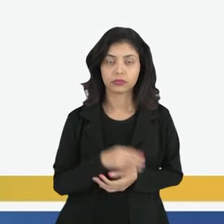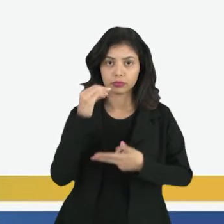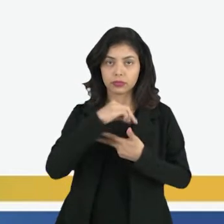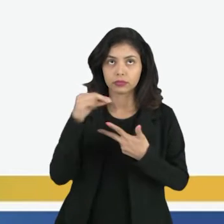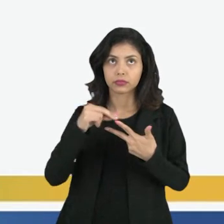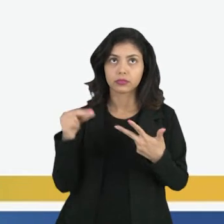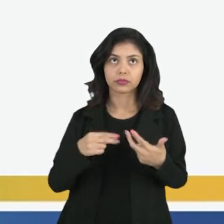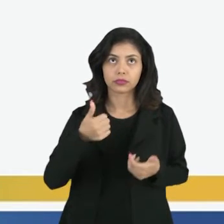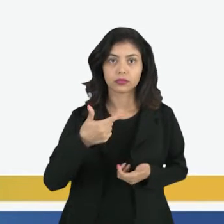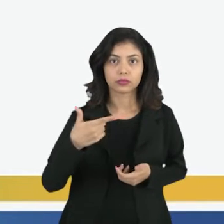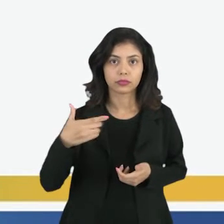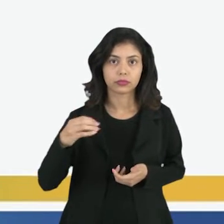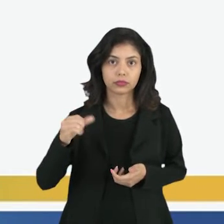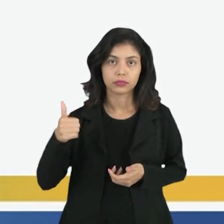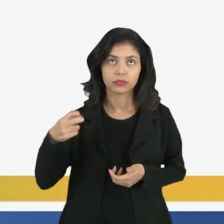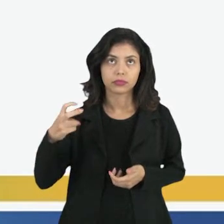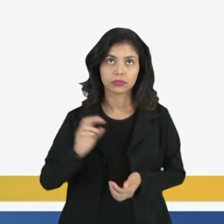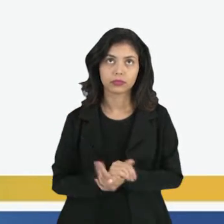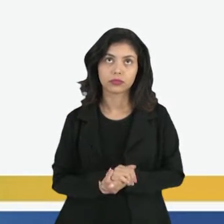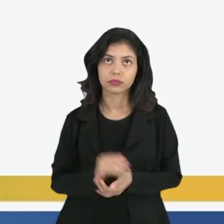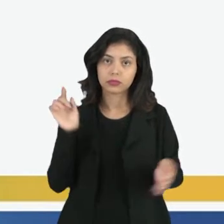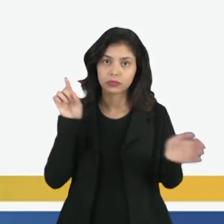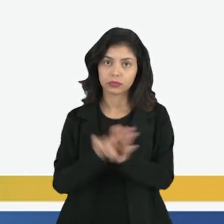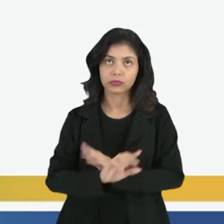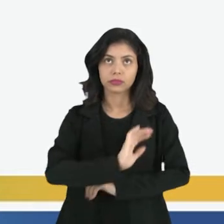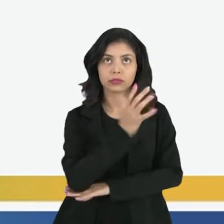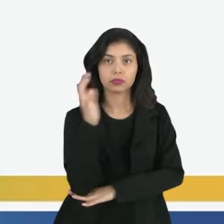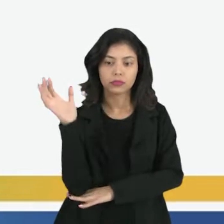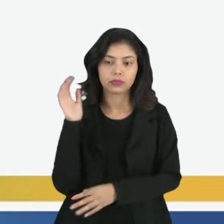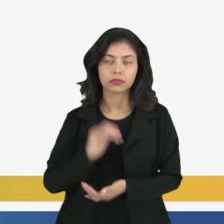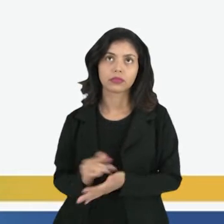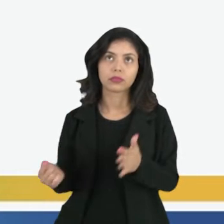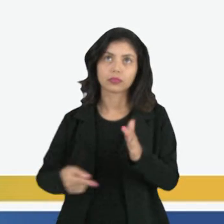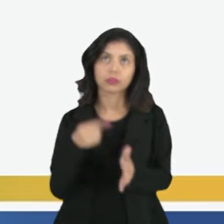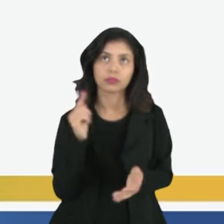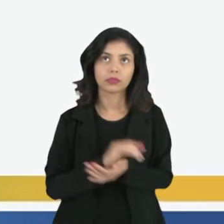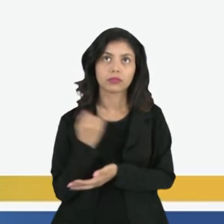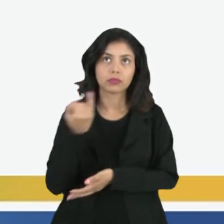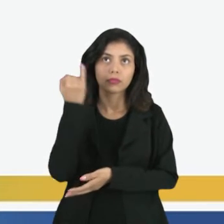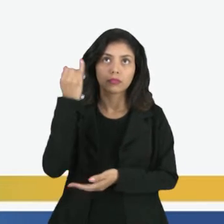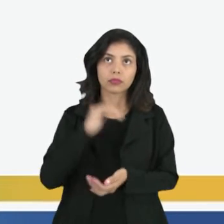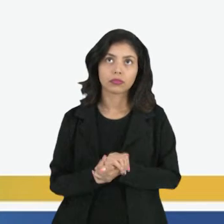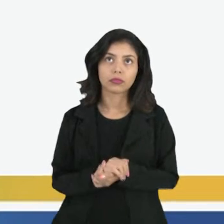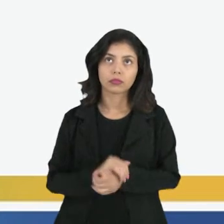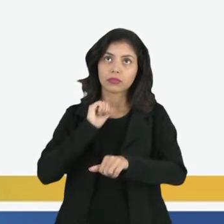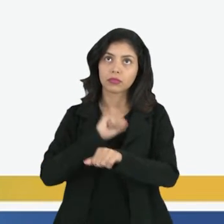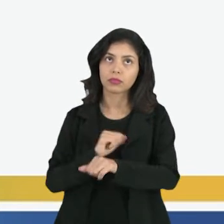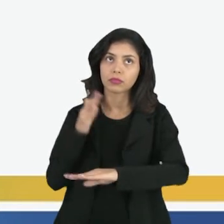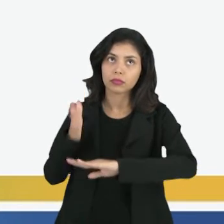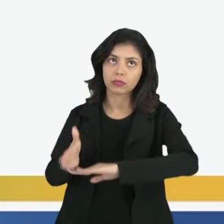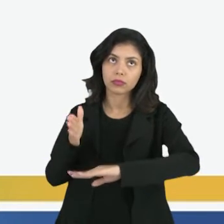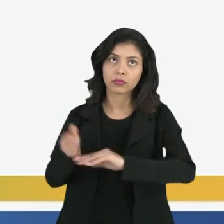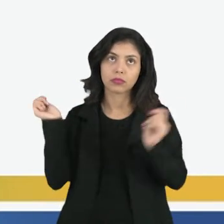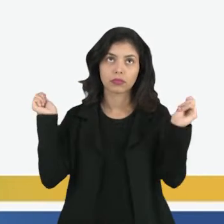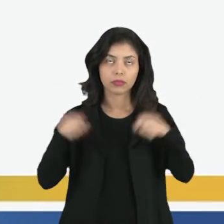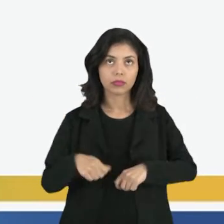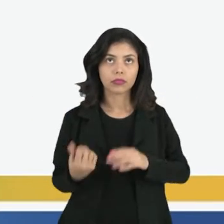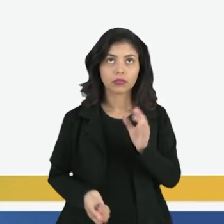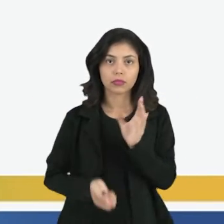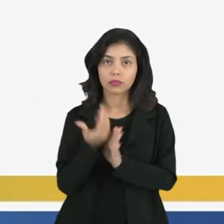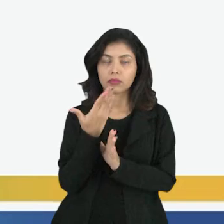são duas ONGs em âmbito mundial, ou seja, são conhecidas no mundo inteiro e